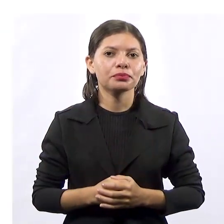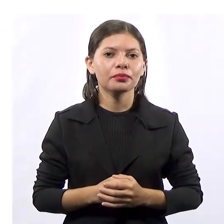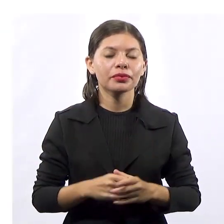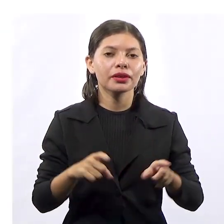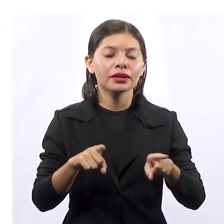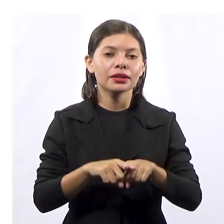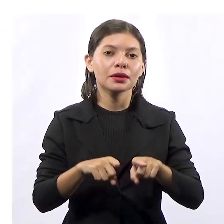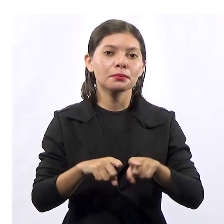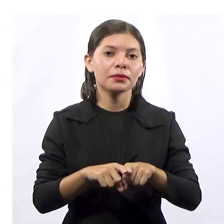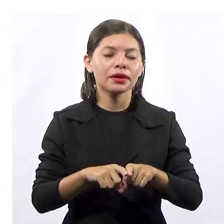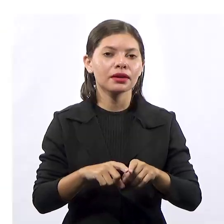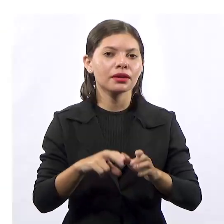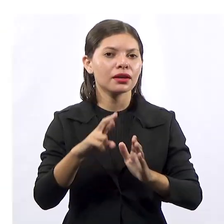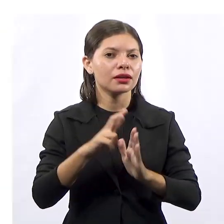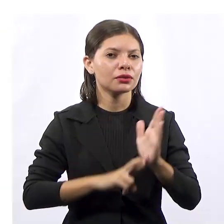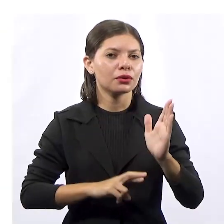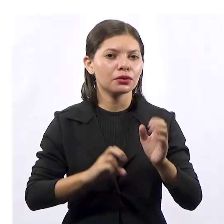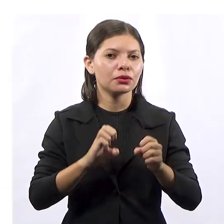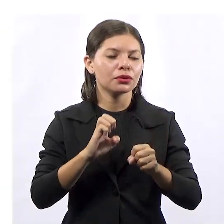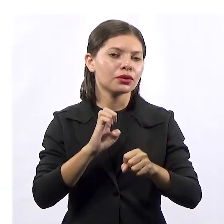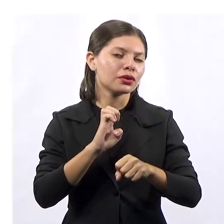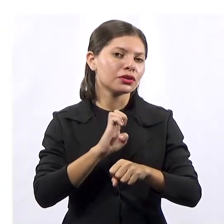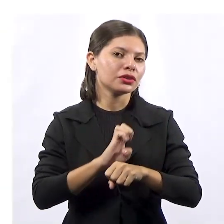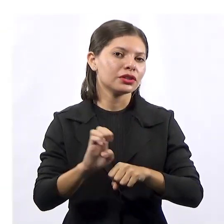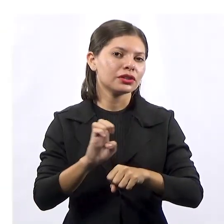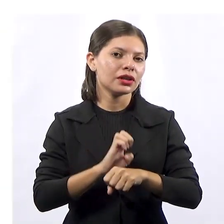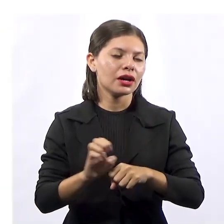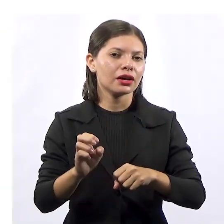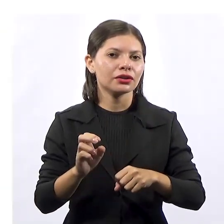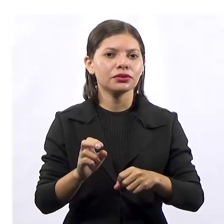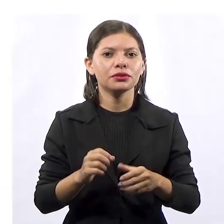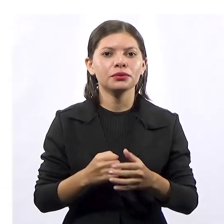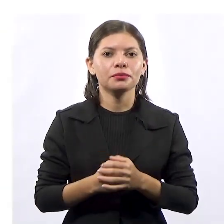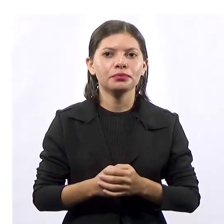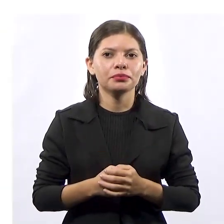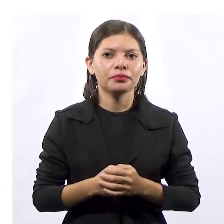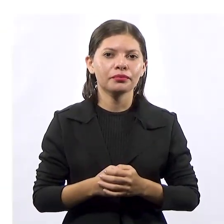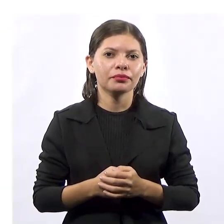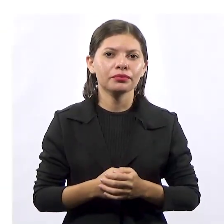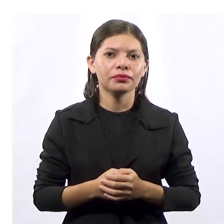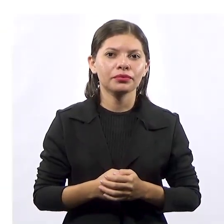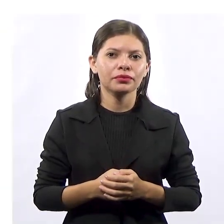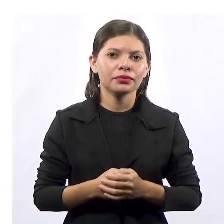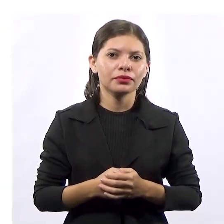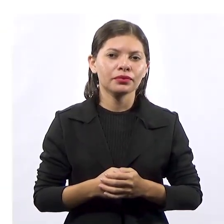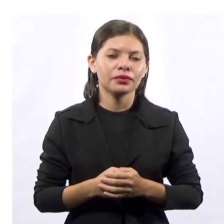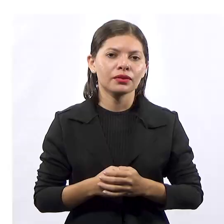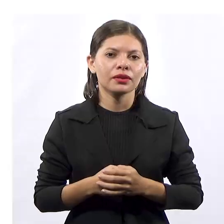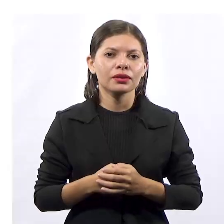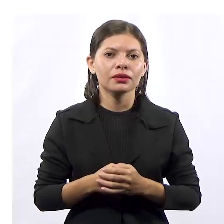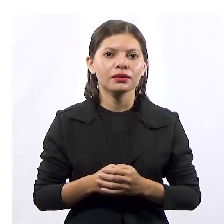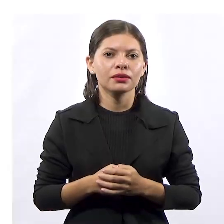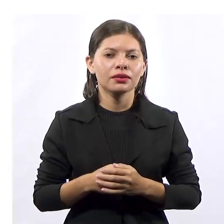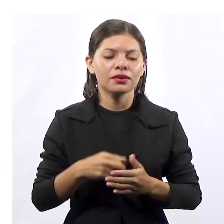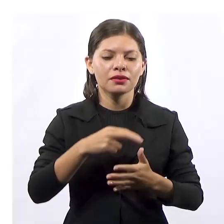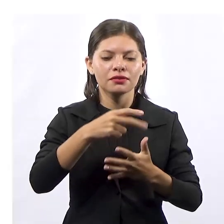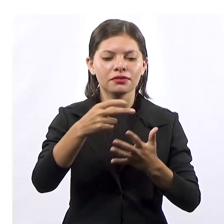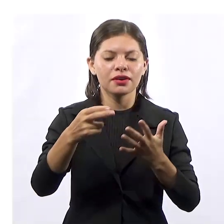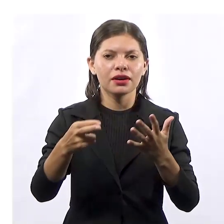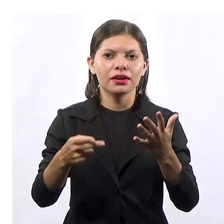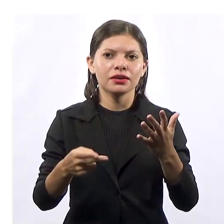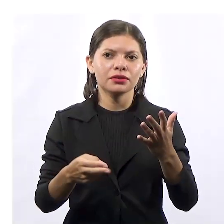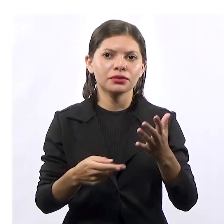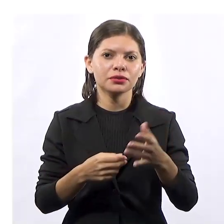mas também há relatórios de estágio, de visita, de apreciação sobre determinado fato ou assunto, etc. Assim